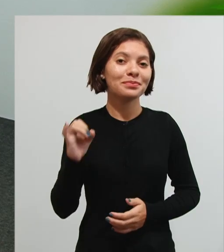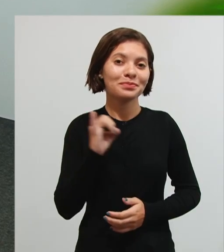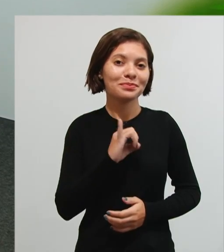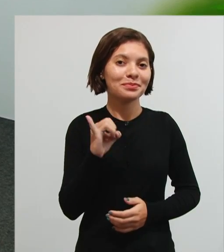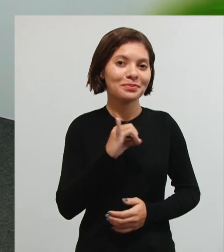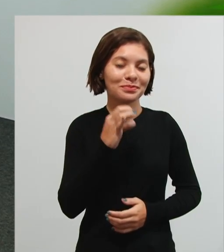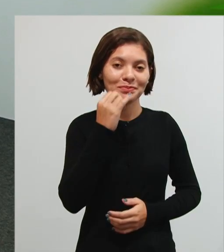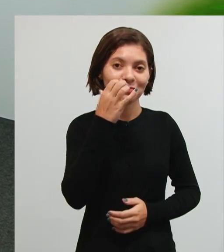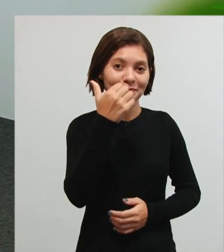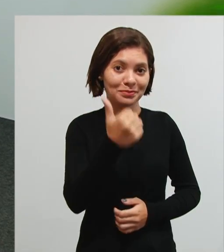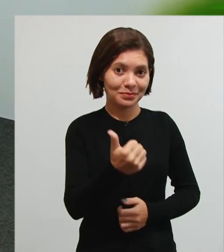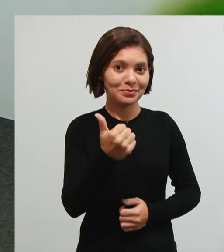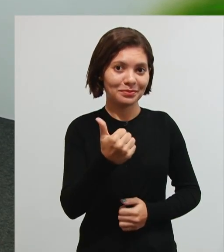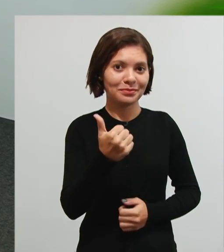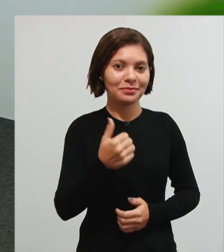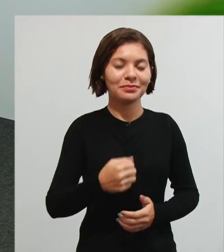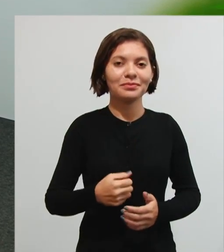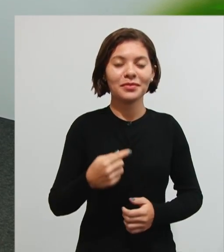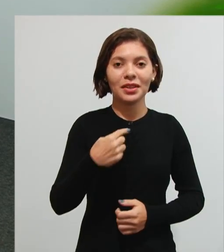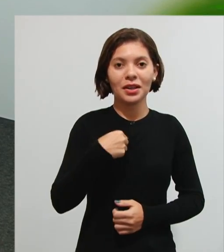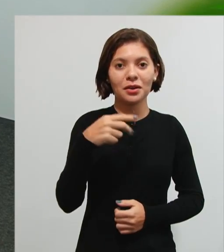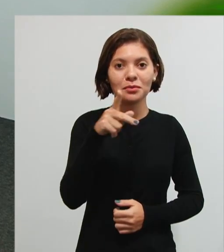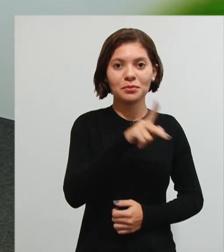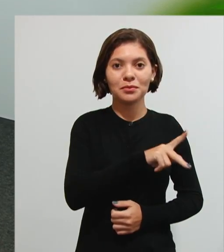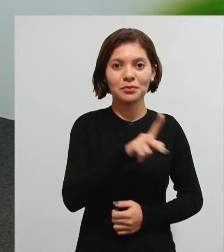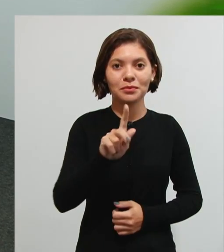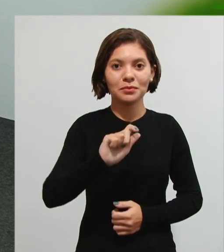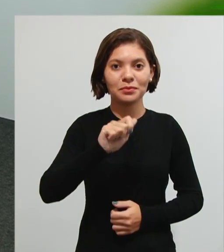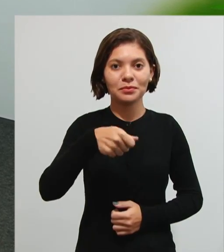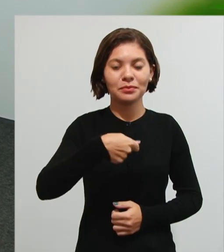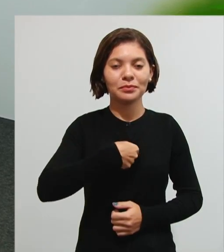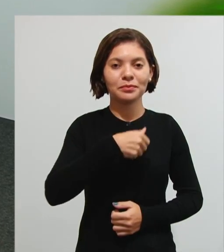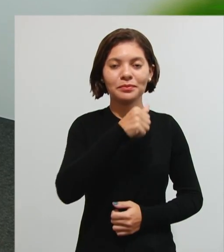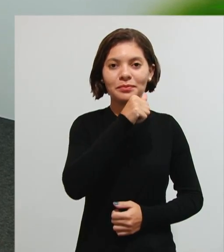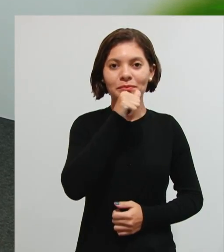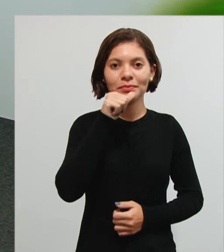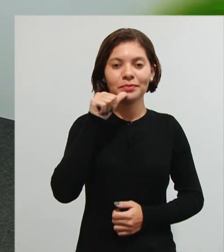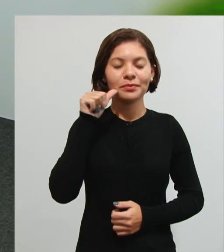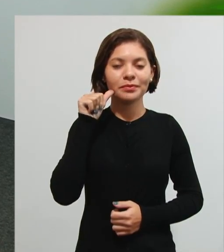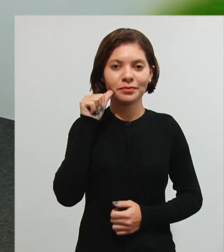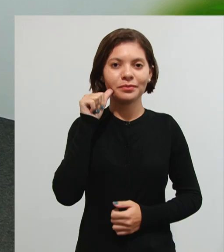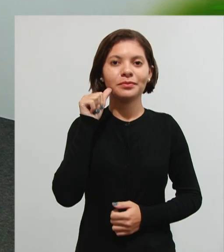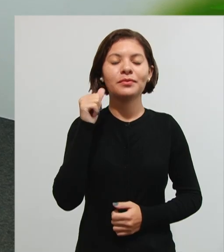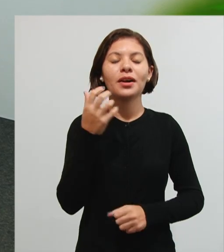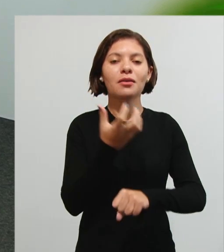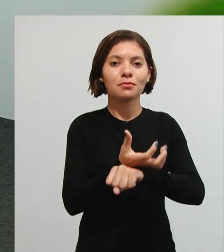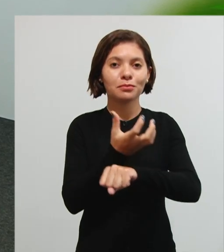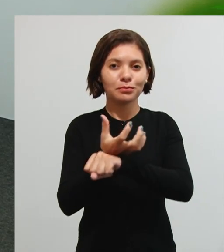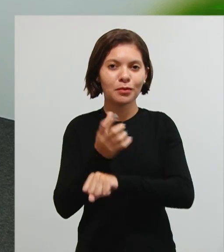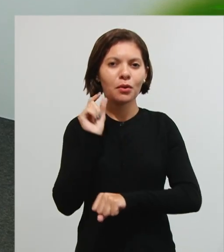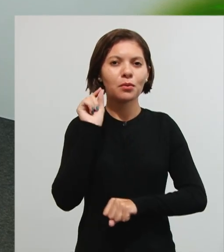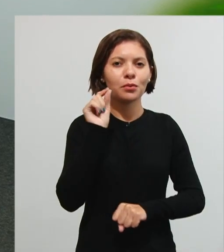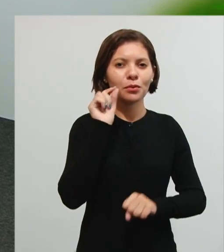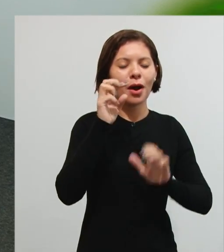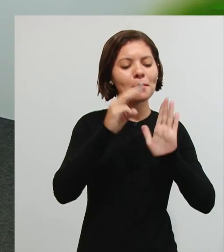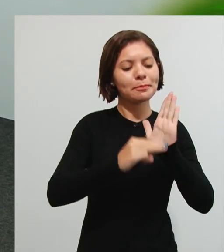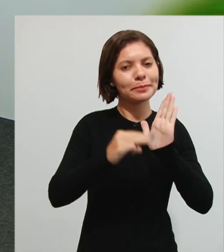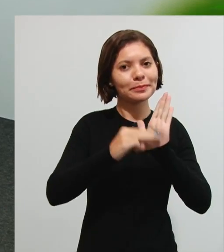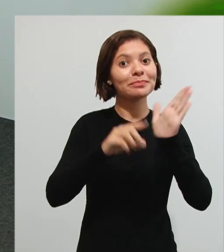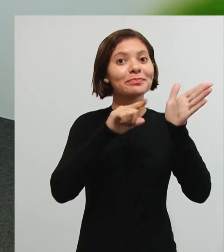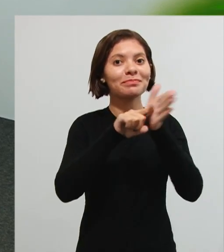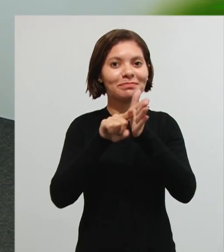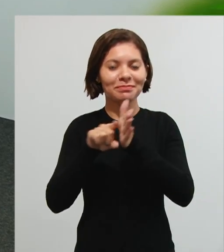Olá, tudo bem com você? Eu sou a professora Adriana Zanchi Cordenonce, da disciplina de Metodologia da